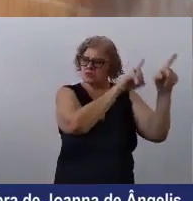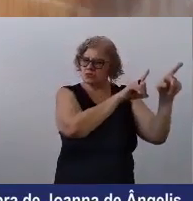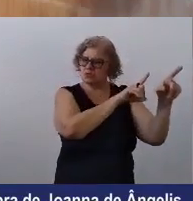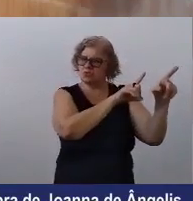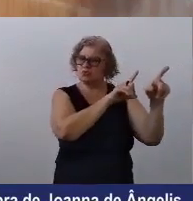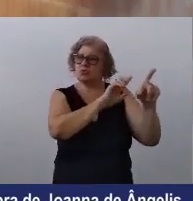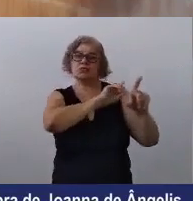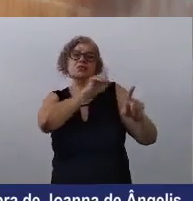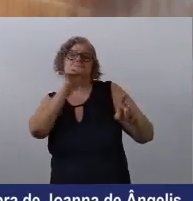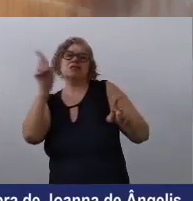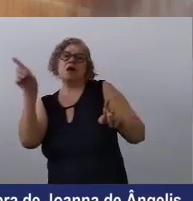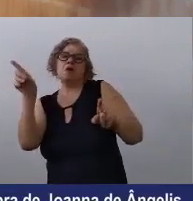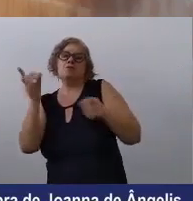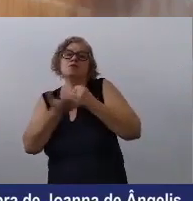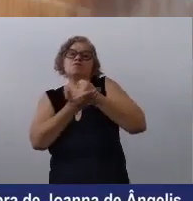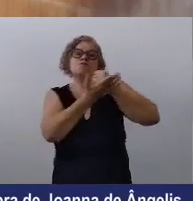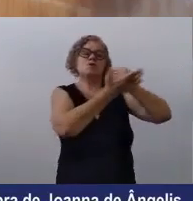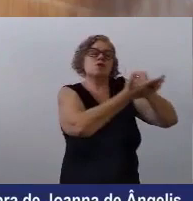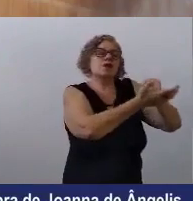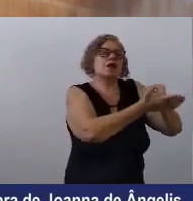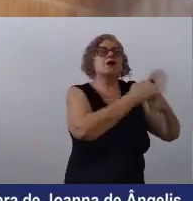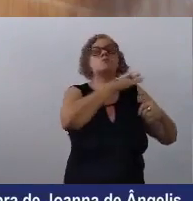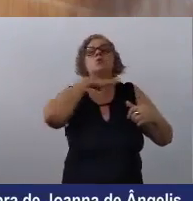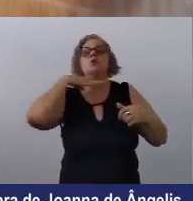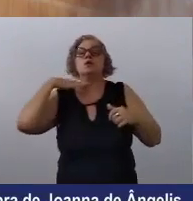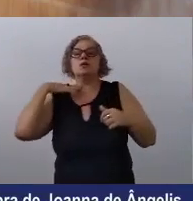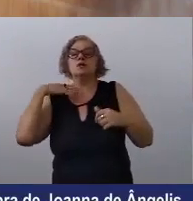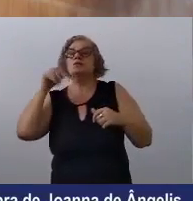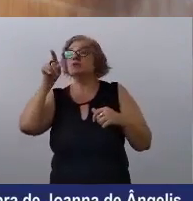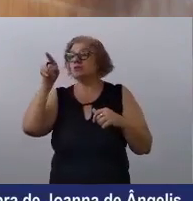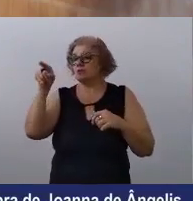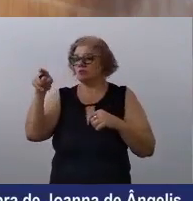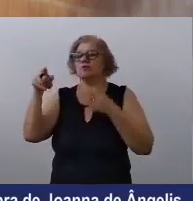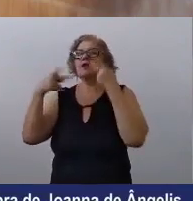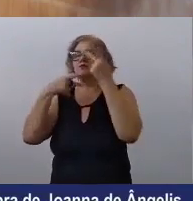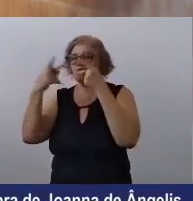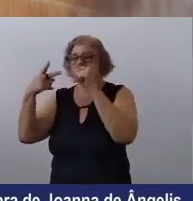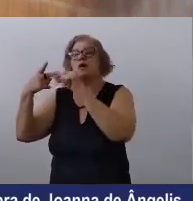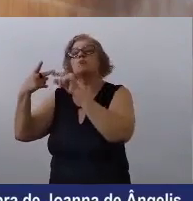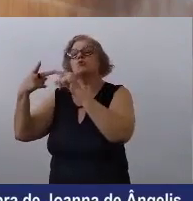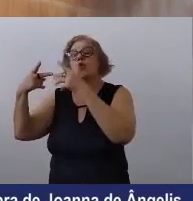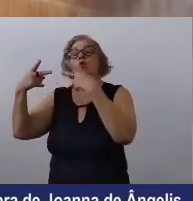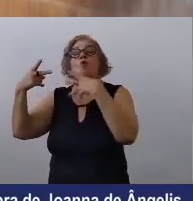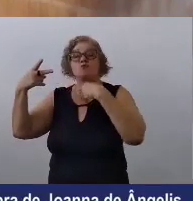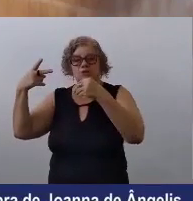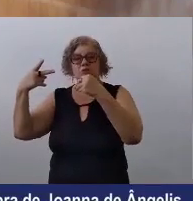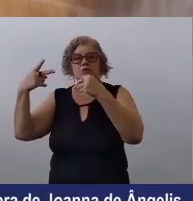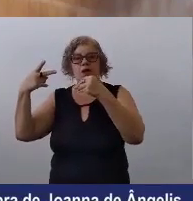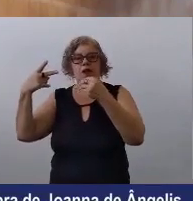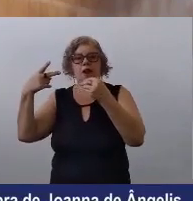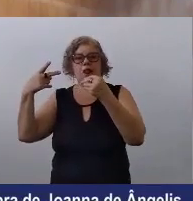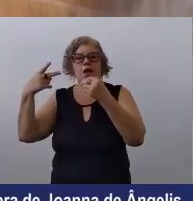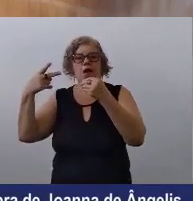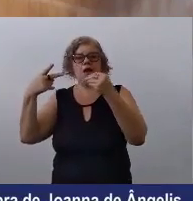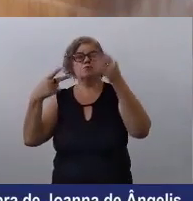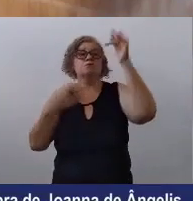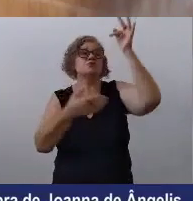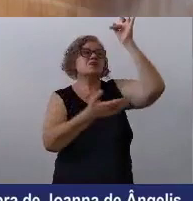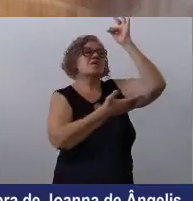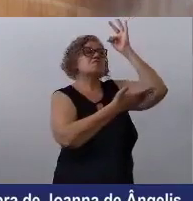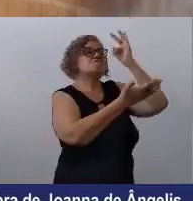martírio. Nós precisamos ser fiéis a ele. E o soldado até o